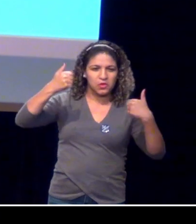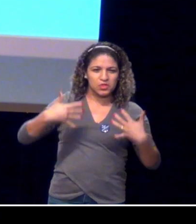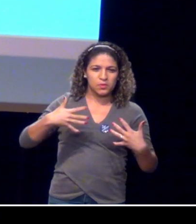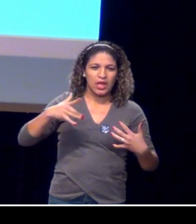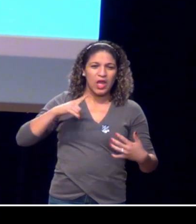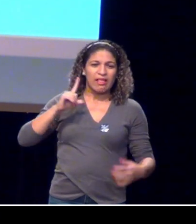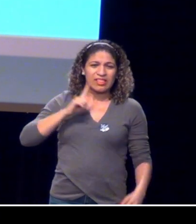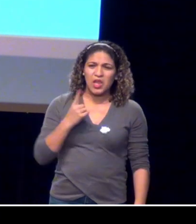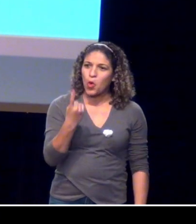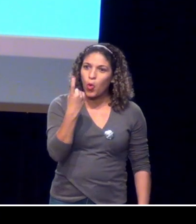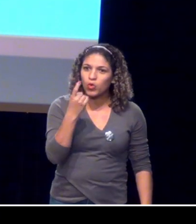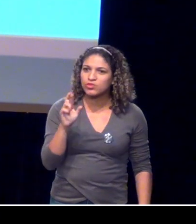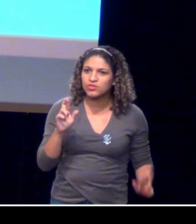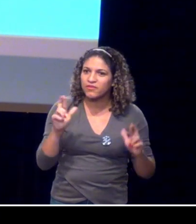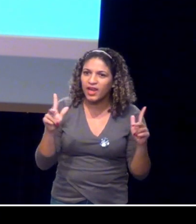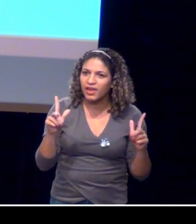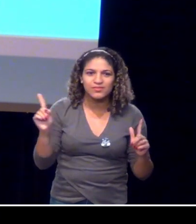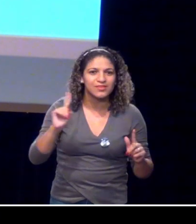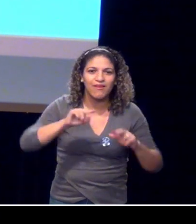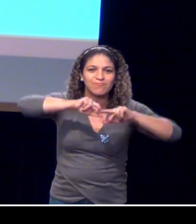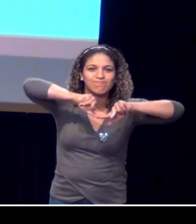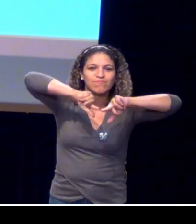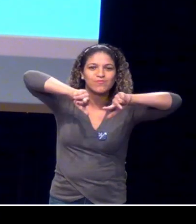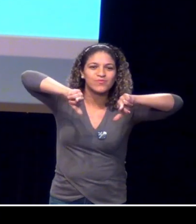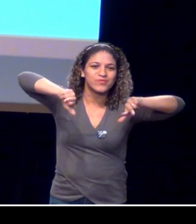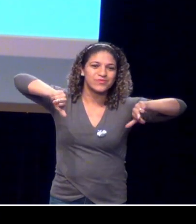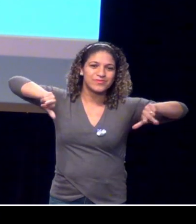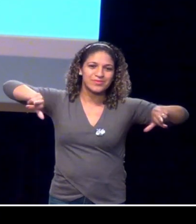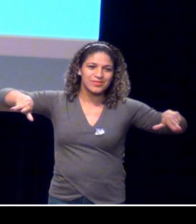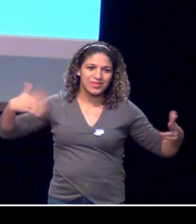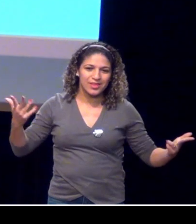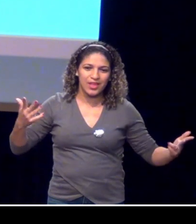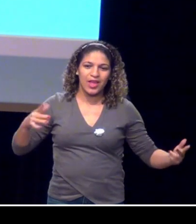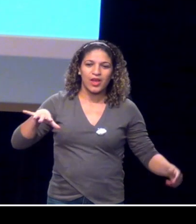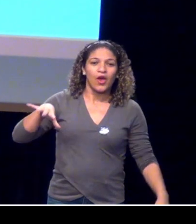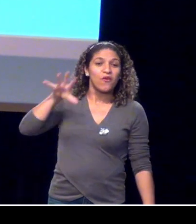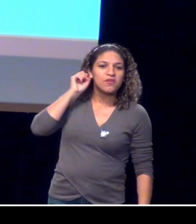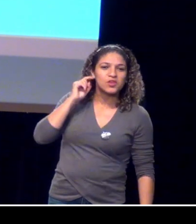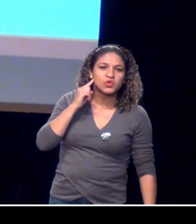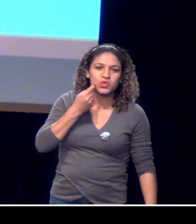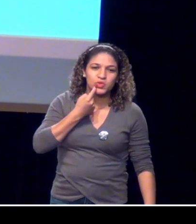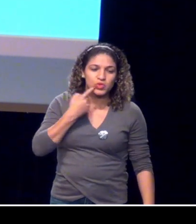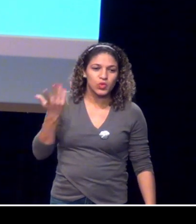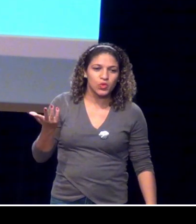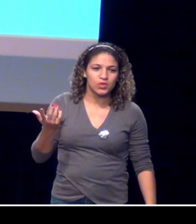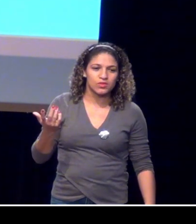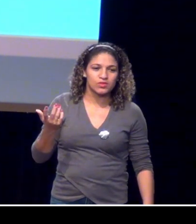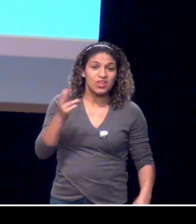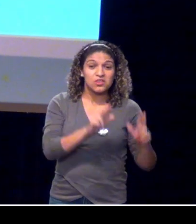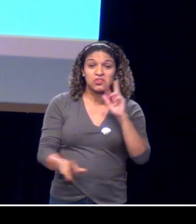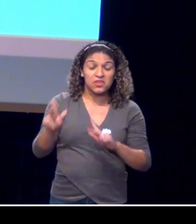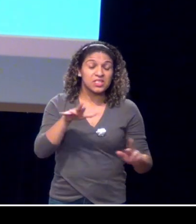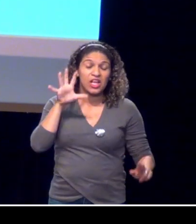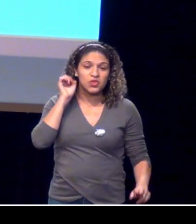um diferente? Não, pensando nessa relação, um surdo, 40 ouvintes, e a diversidade dos